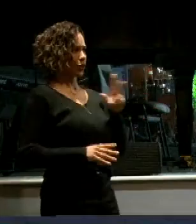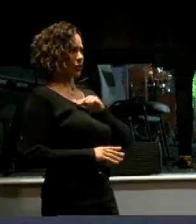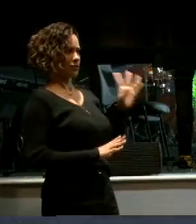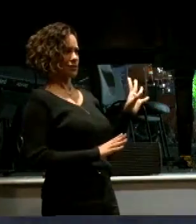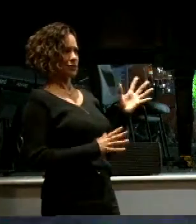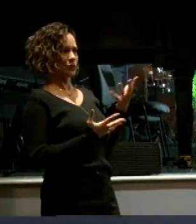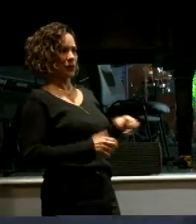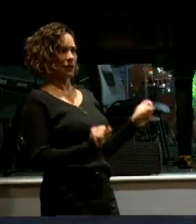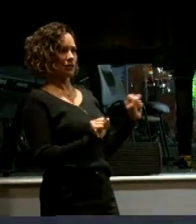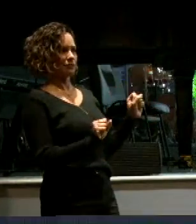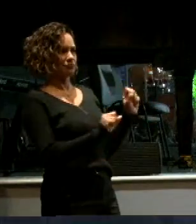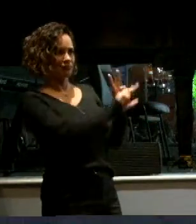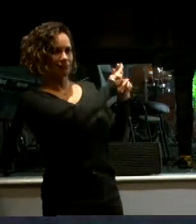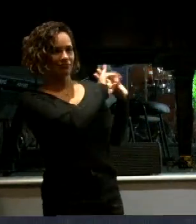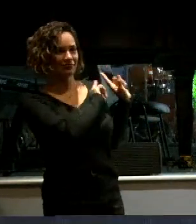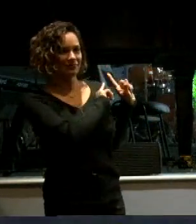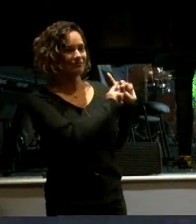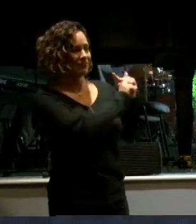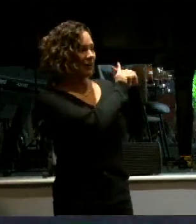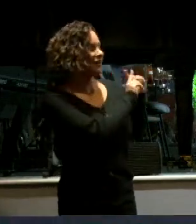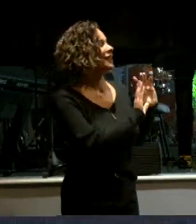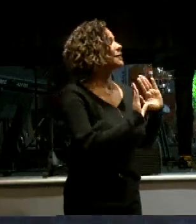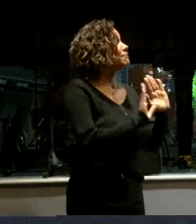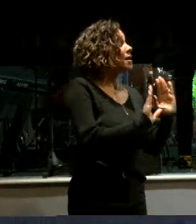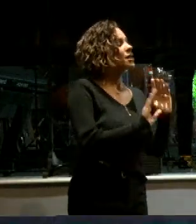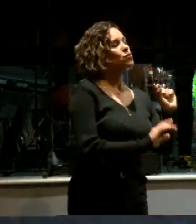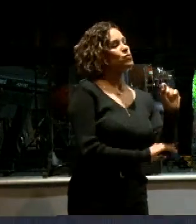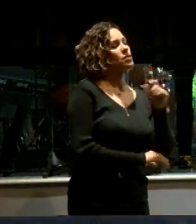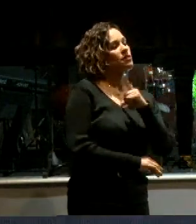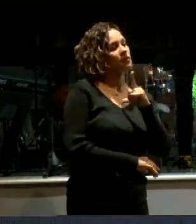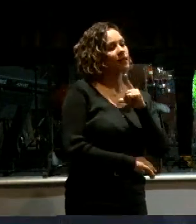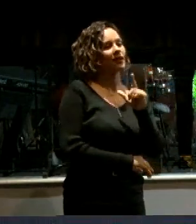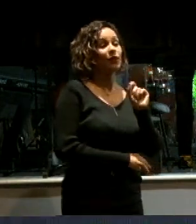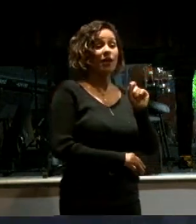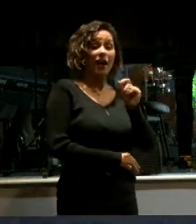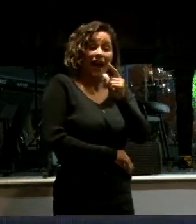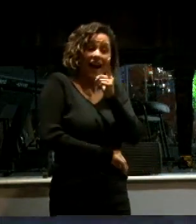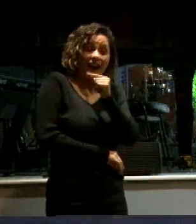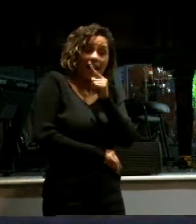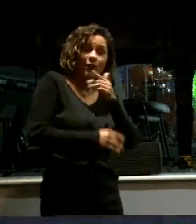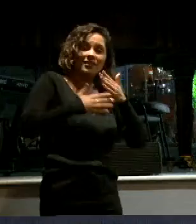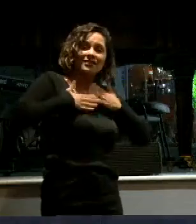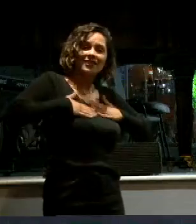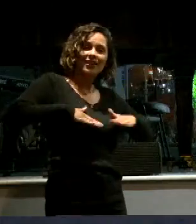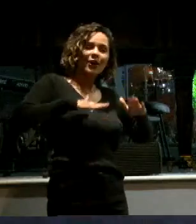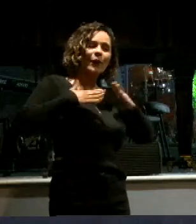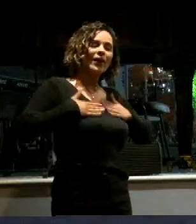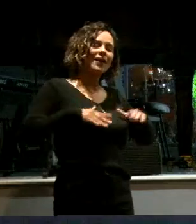Sabe o que, irmão? Águas tranquilas engorda as ovelhas.